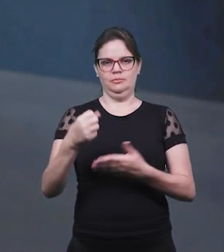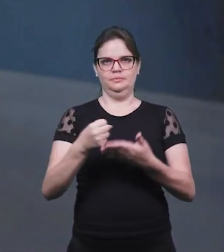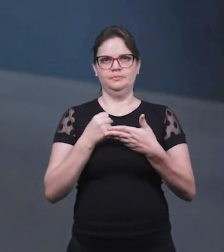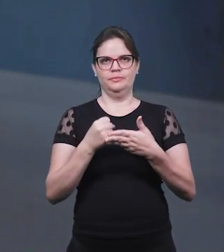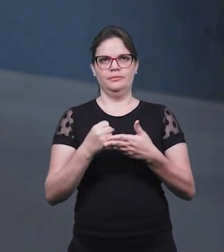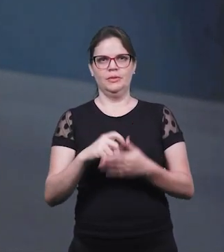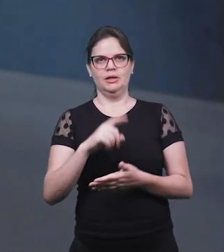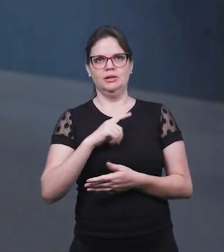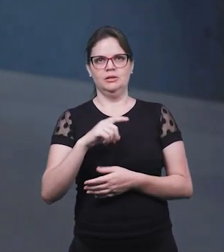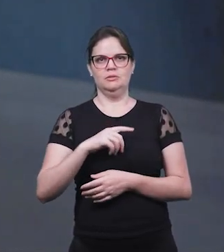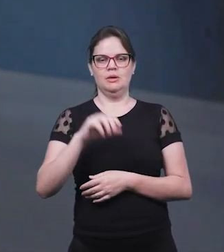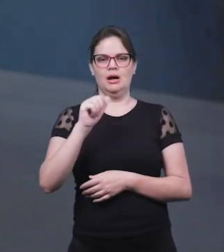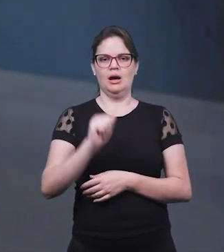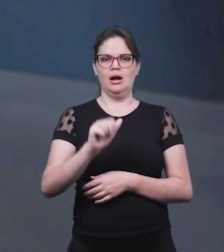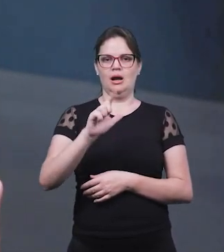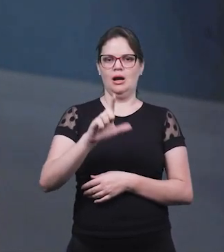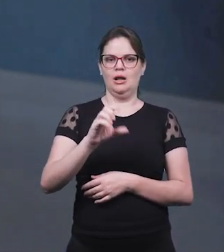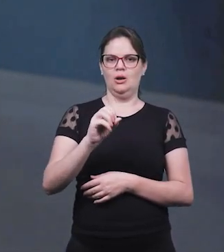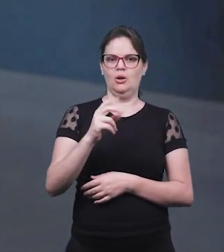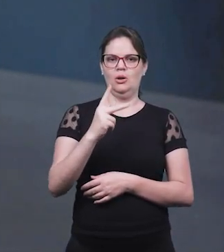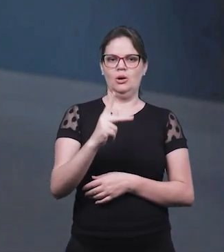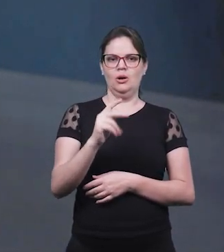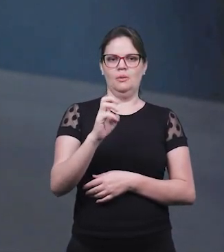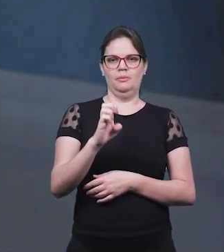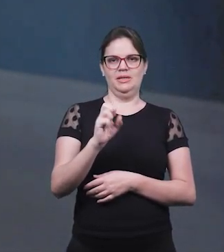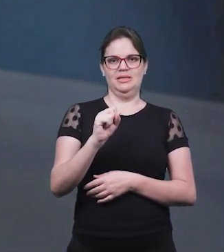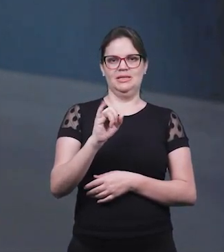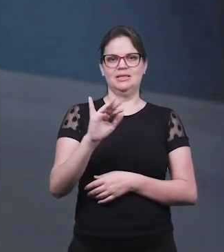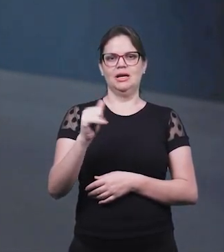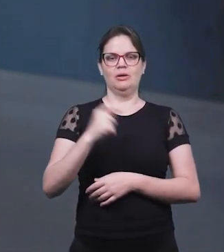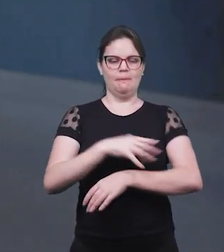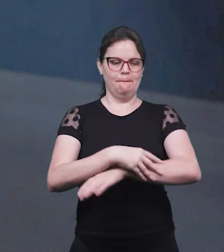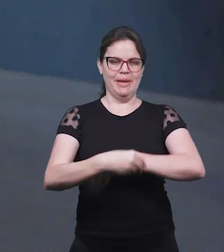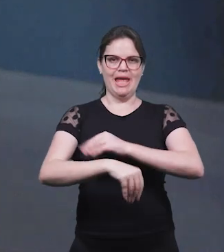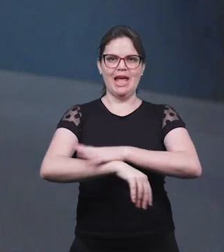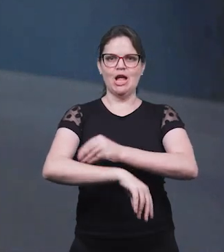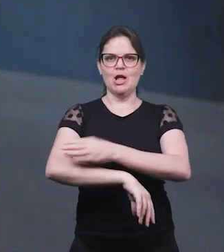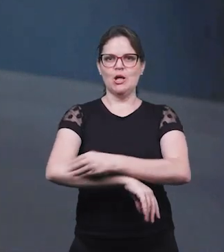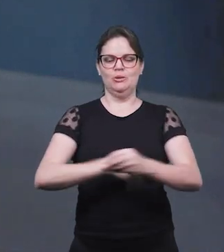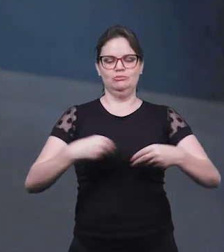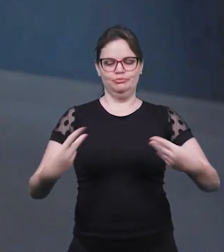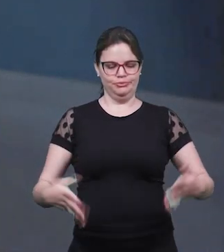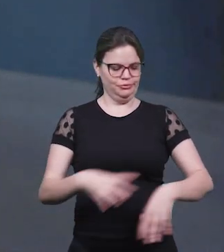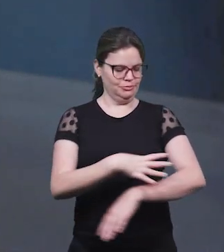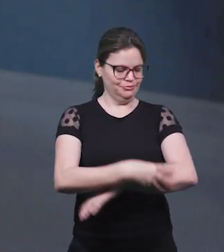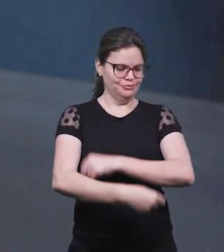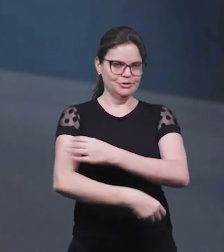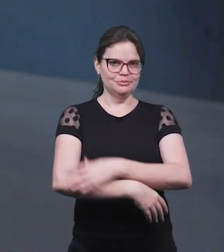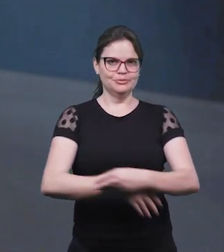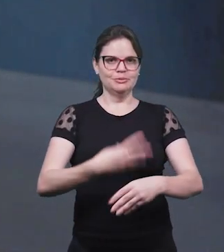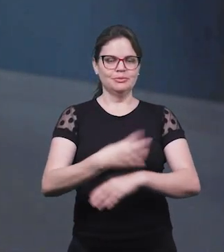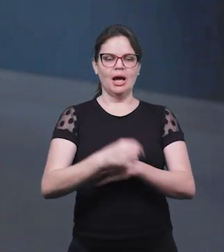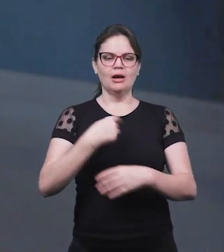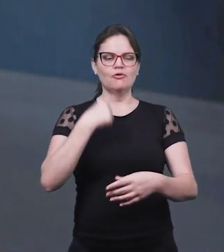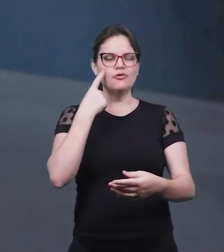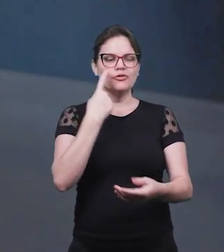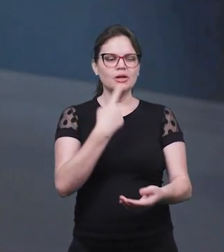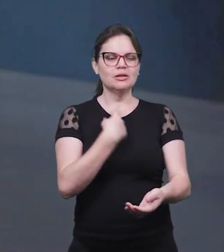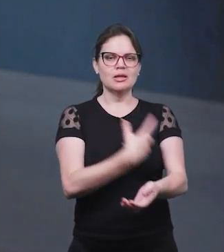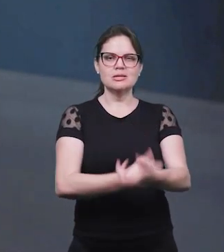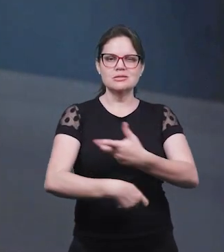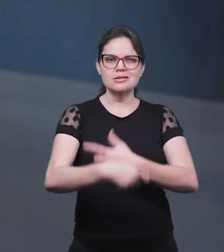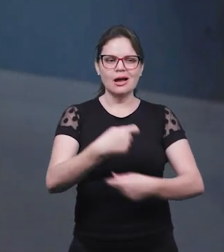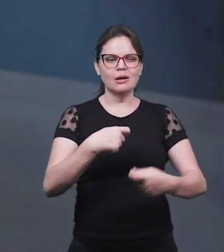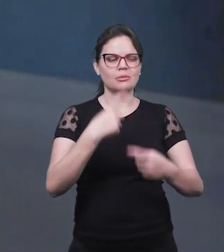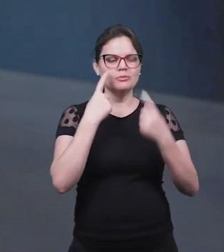alopecia intermitente, ou seja, caiu o pelo dele. E fiz os exames básicos e não dava nada. Até que